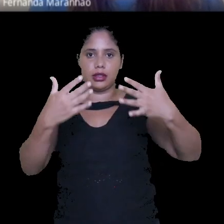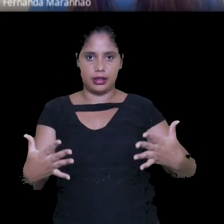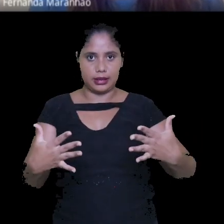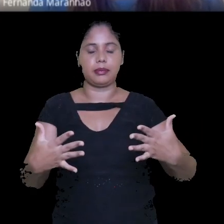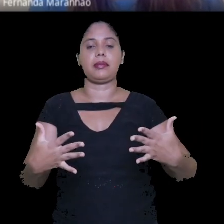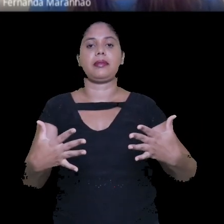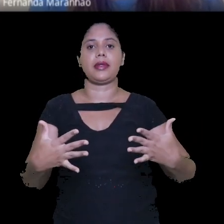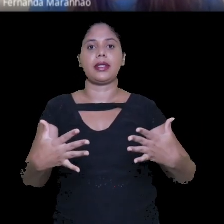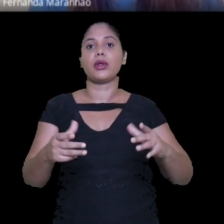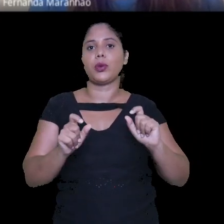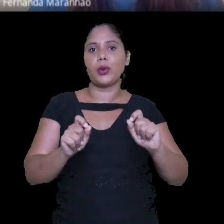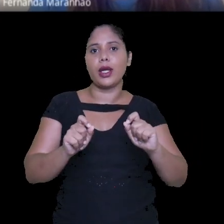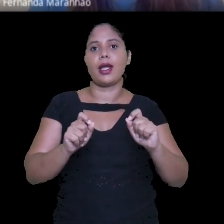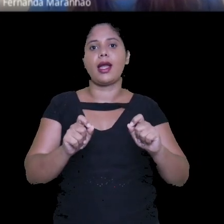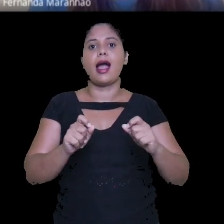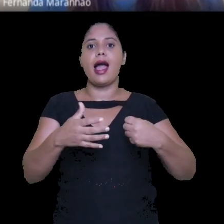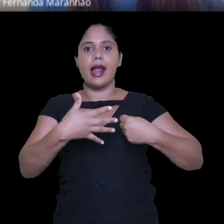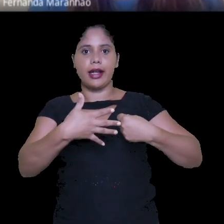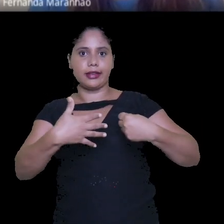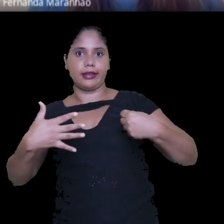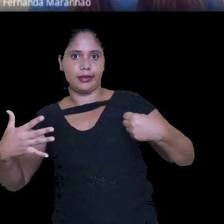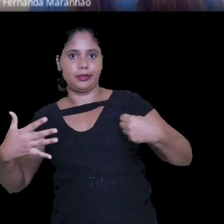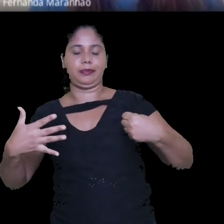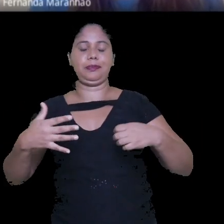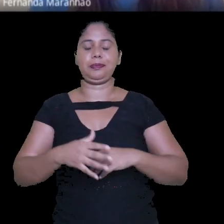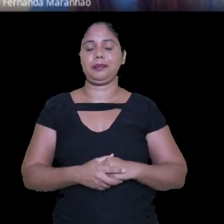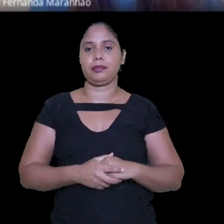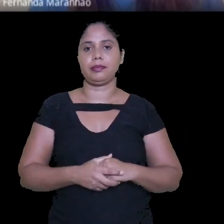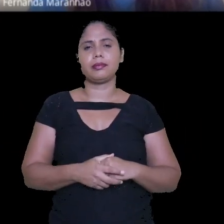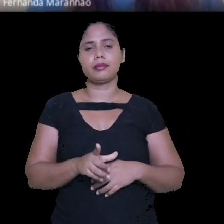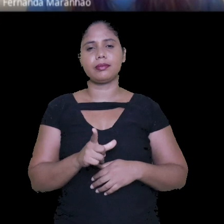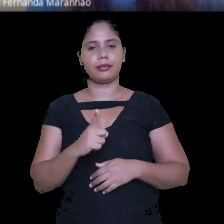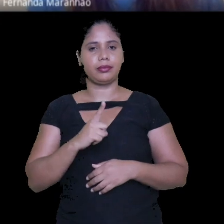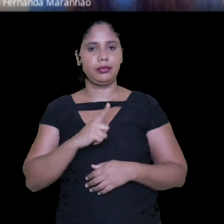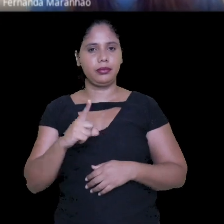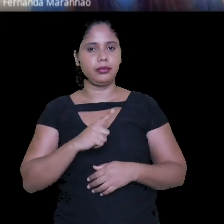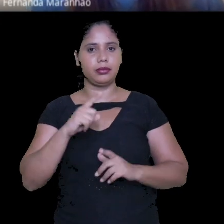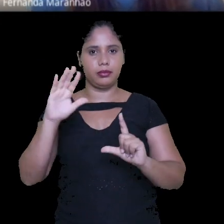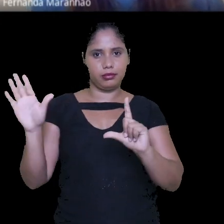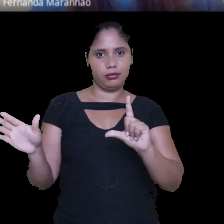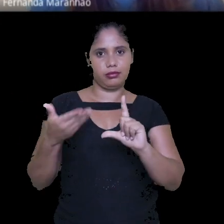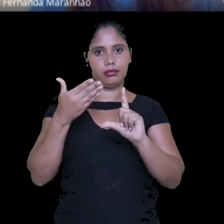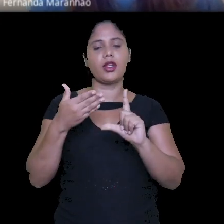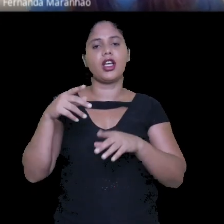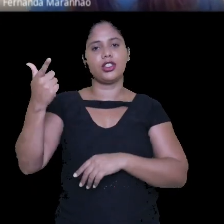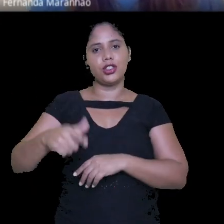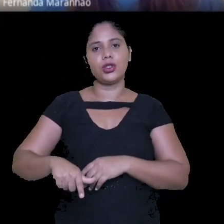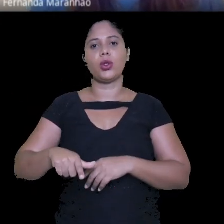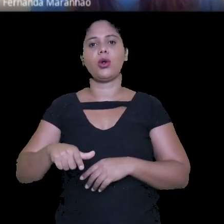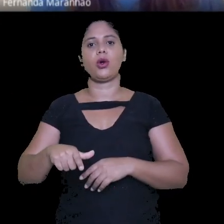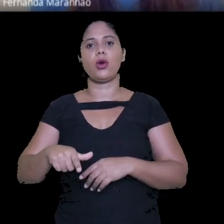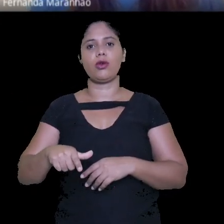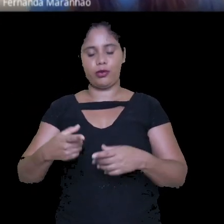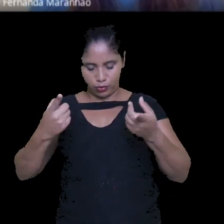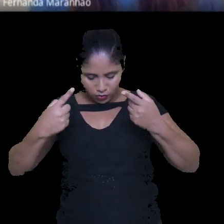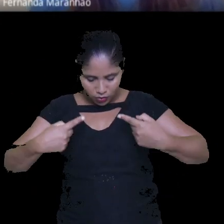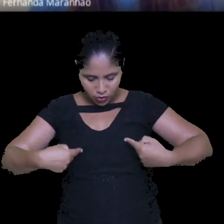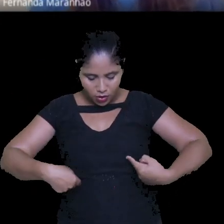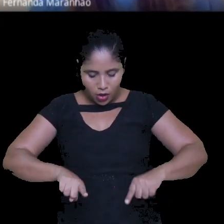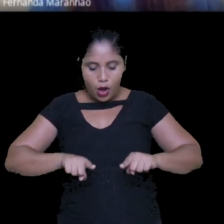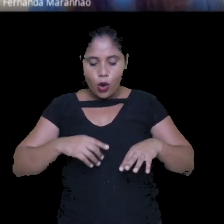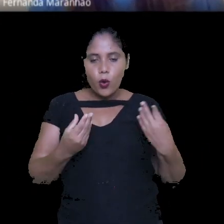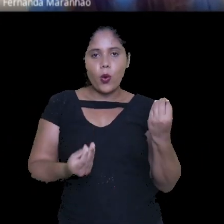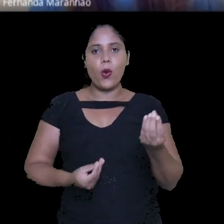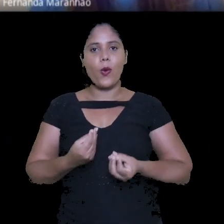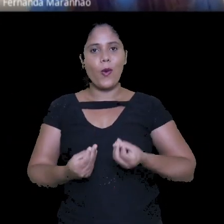hipóxia placentária e é gerado um estresse oxidativo, com liberação de fatores trofoblásticos na circulação materna. À